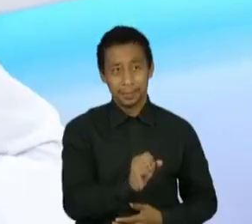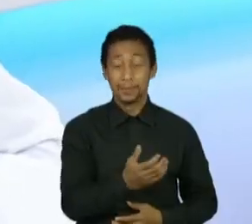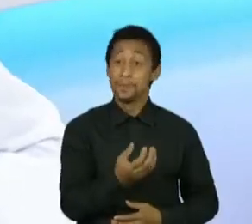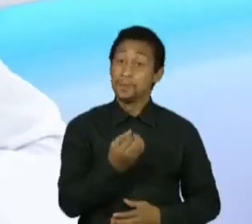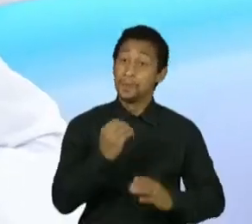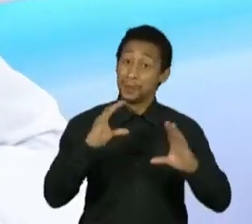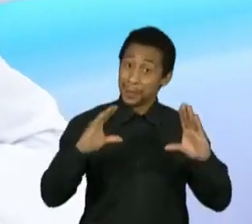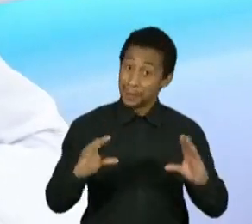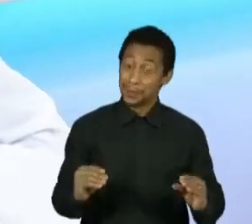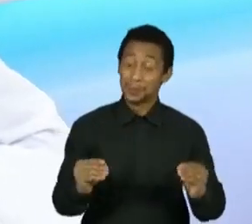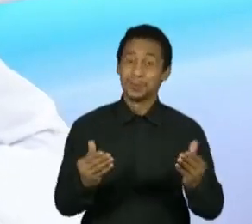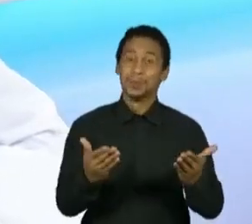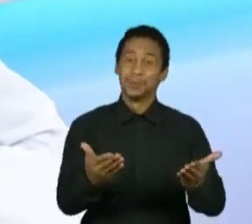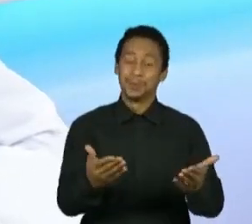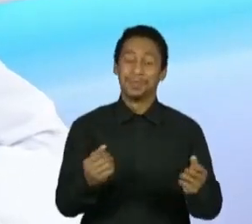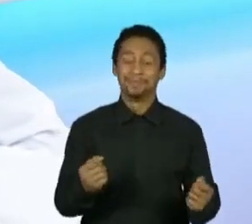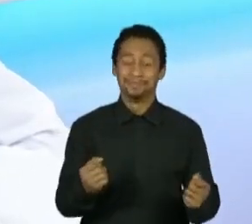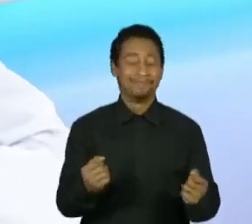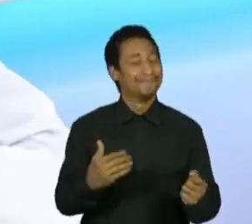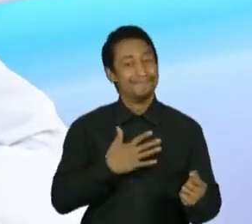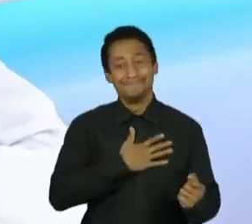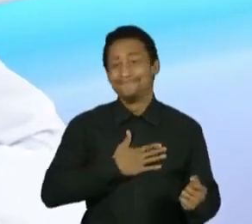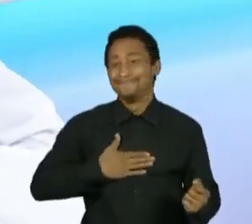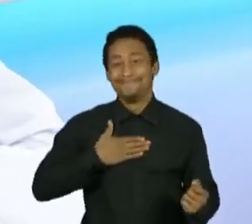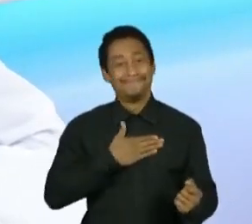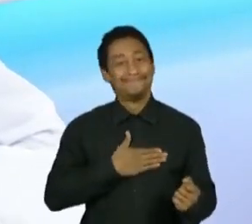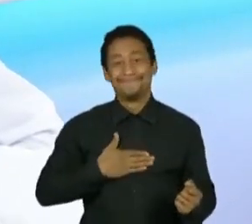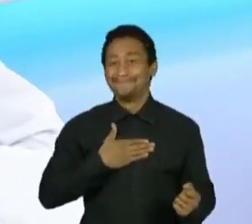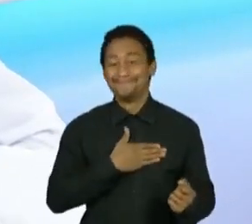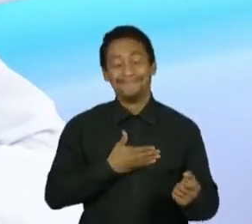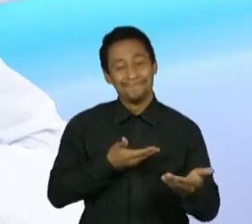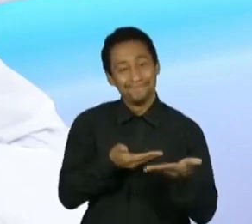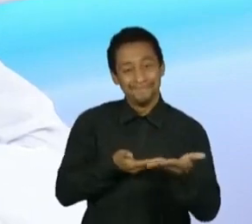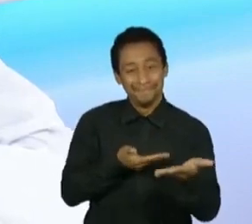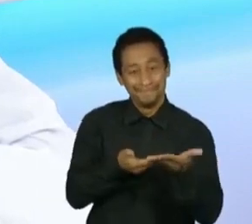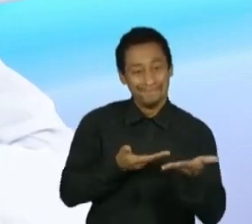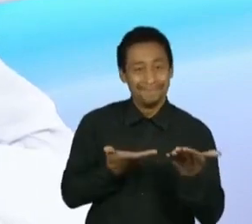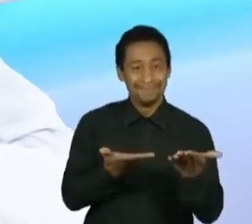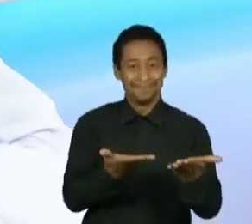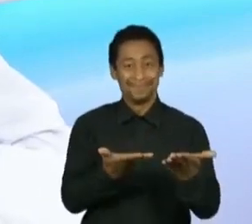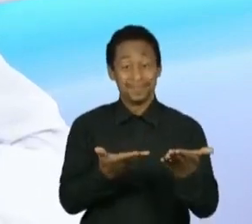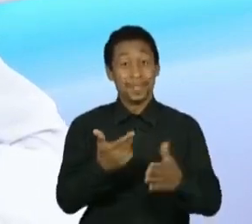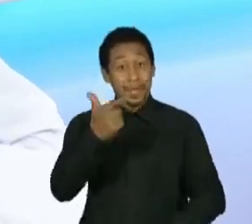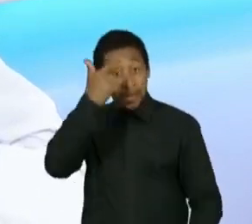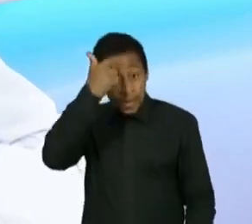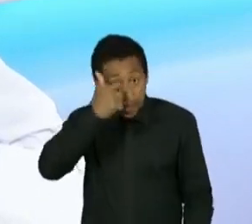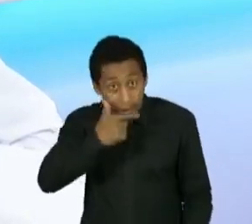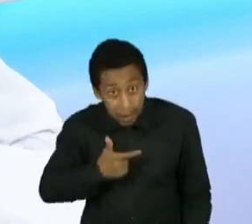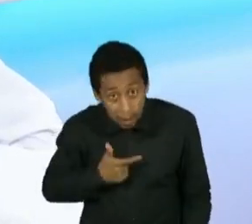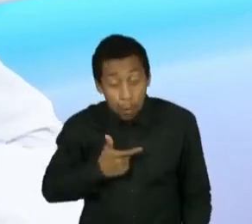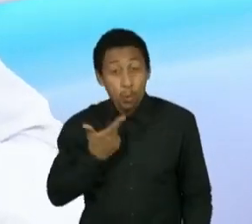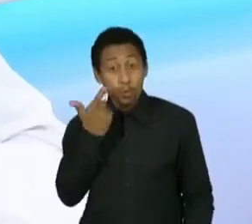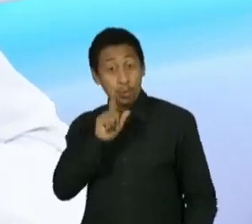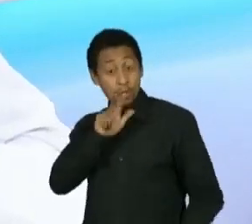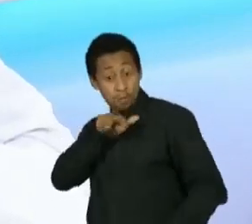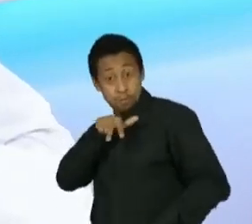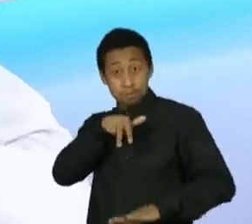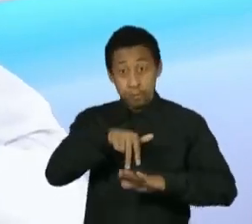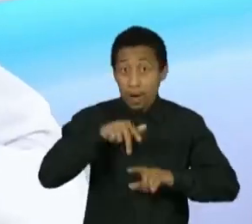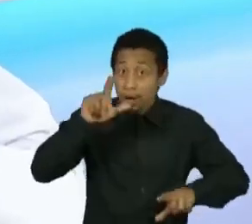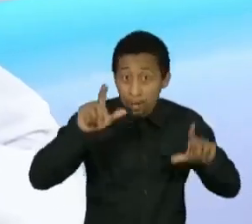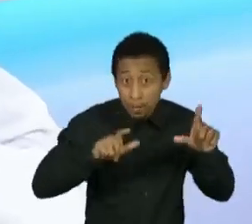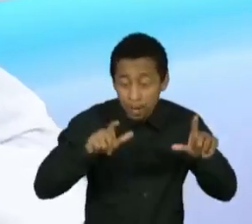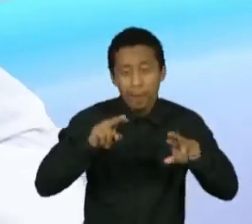Boa noite, Aniele. Boa noite, Cris. Dizer que é um prazer poder estar aqui e se eu sou, é porque você é. Você